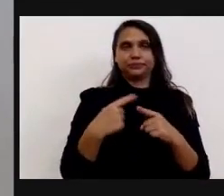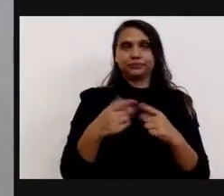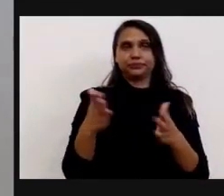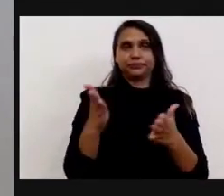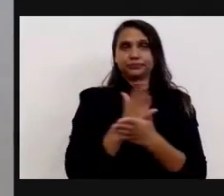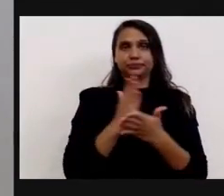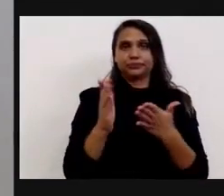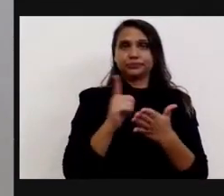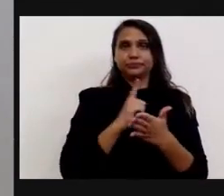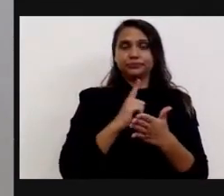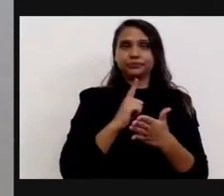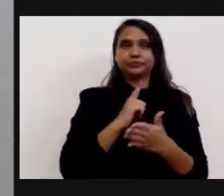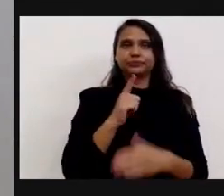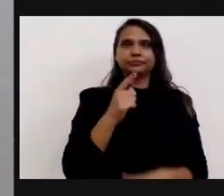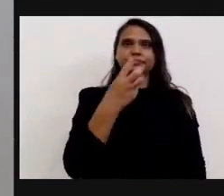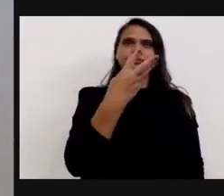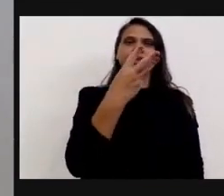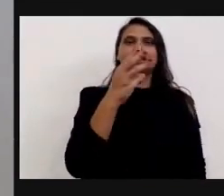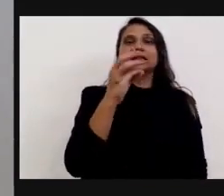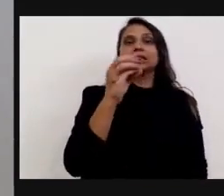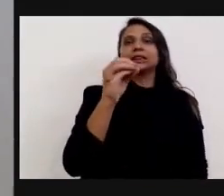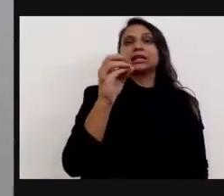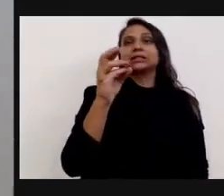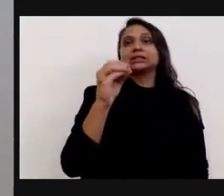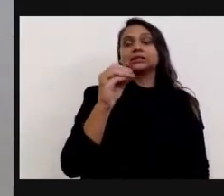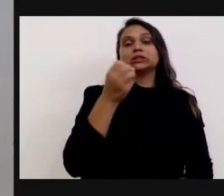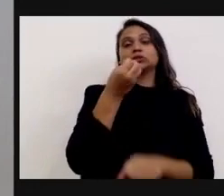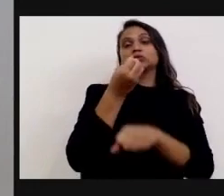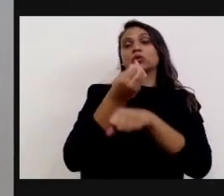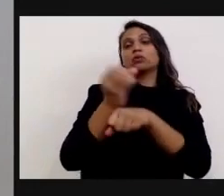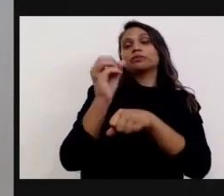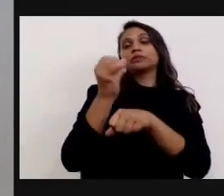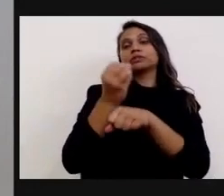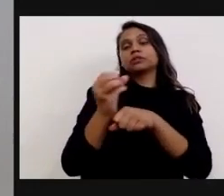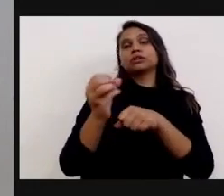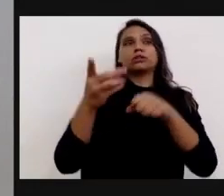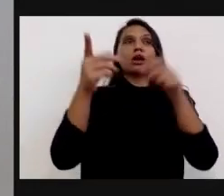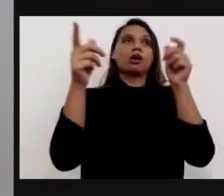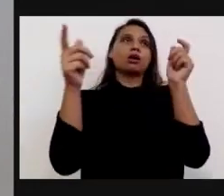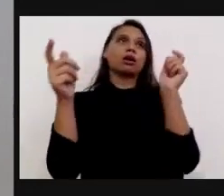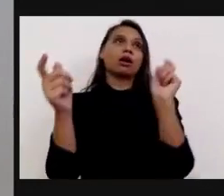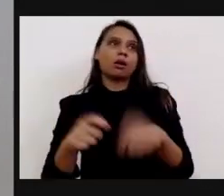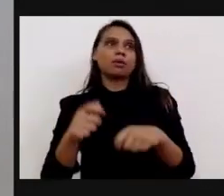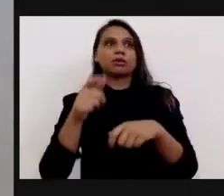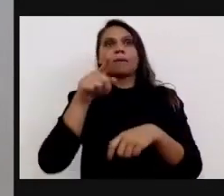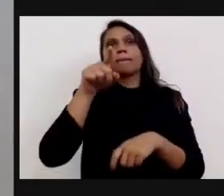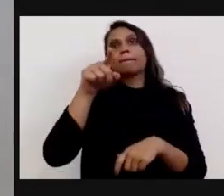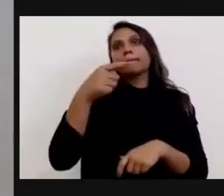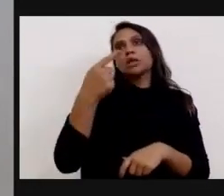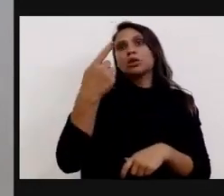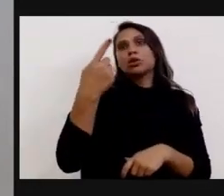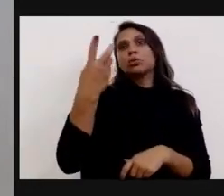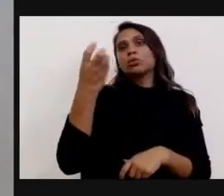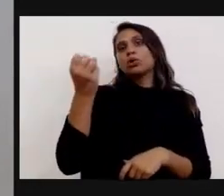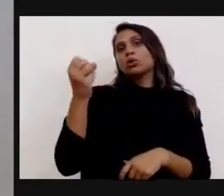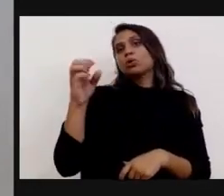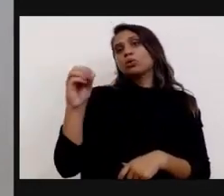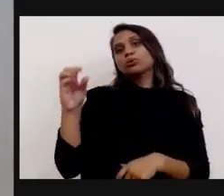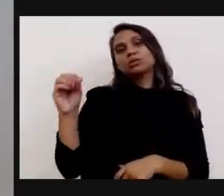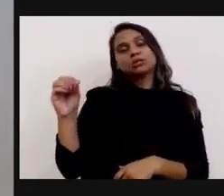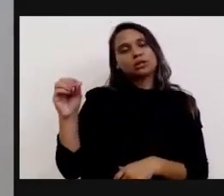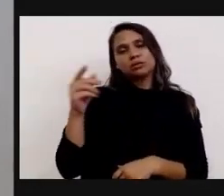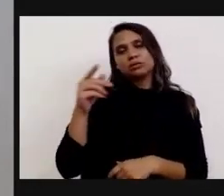você coloca ali 300 oficinas realizadas capacitação de 1.800 servidores em inovação